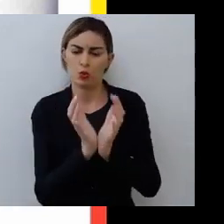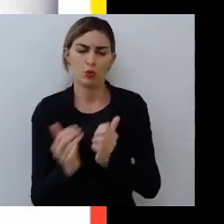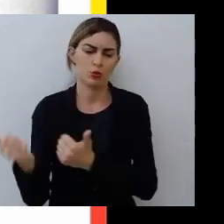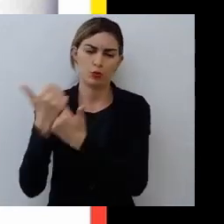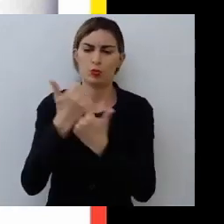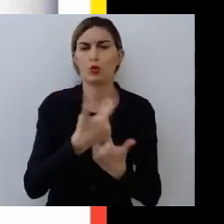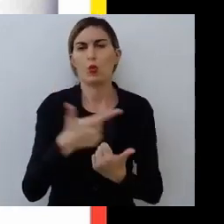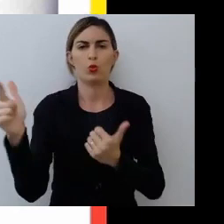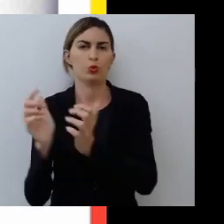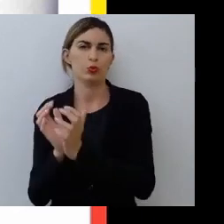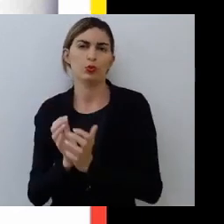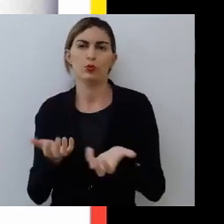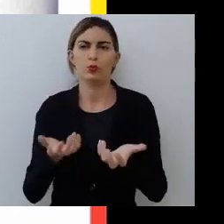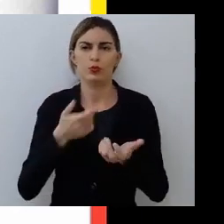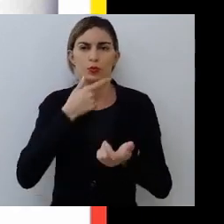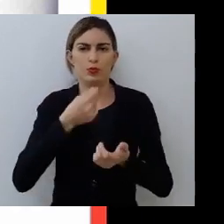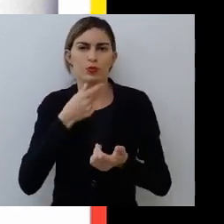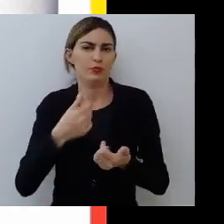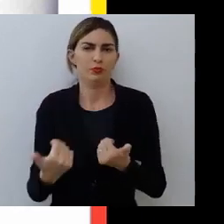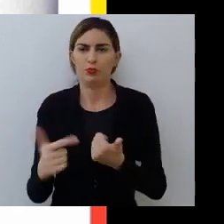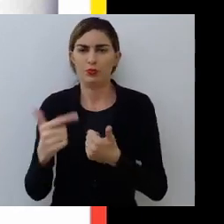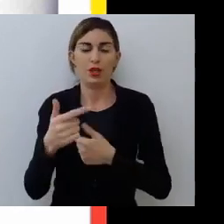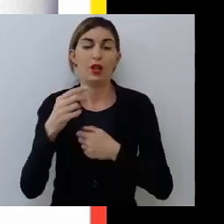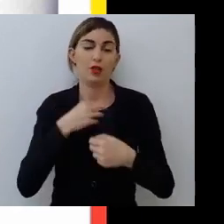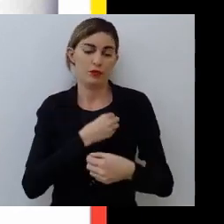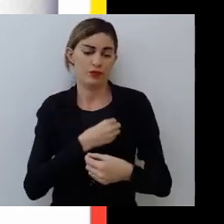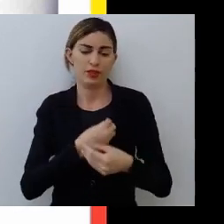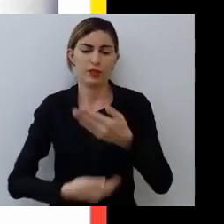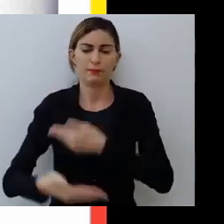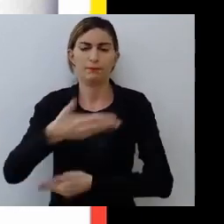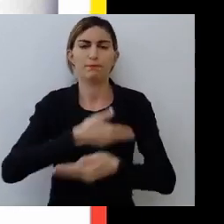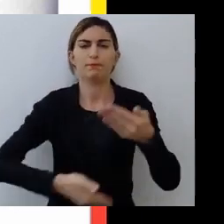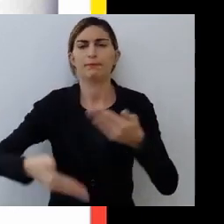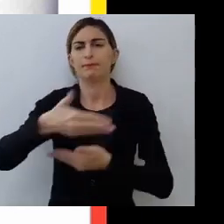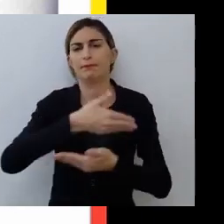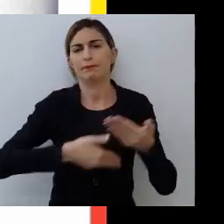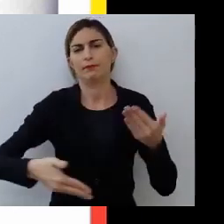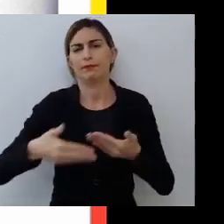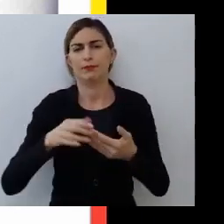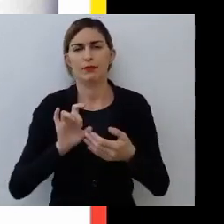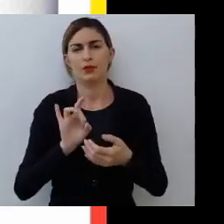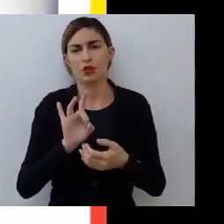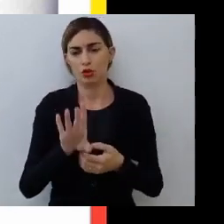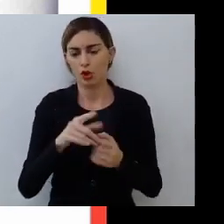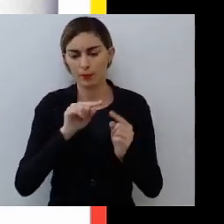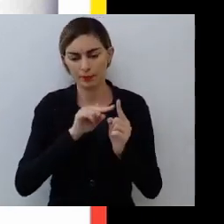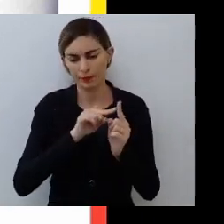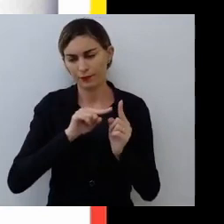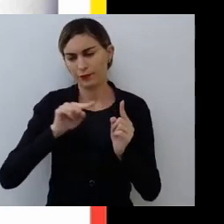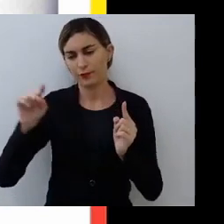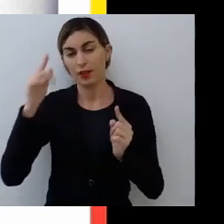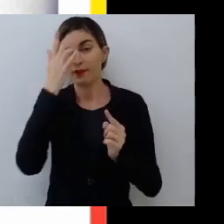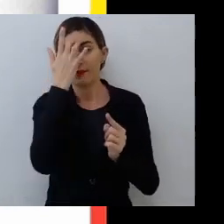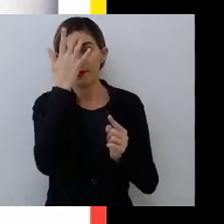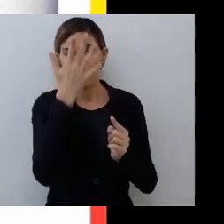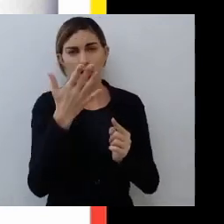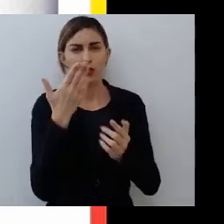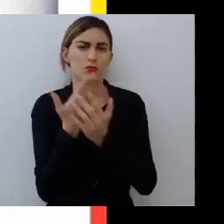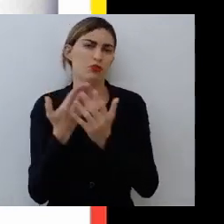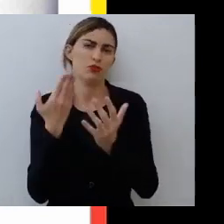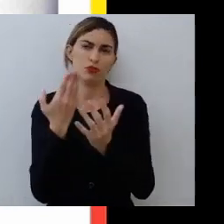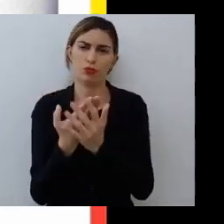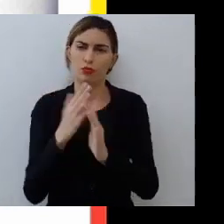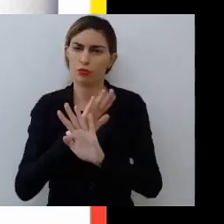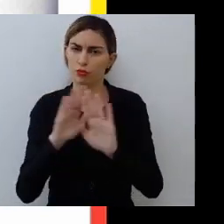a conviver umas com as outras. Então, essa linha ela só existe para facilitar o